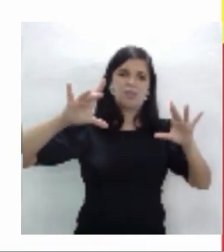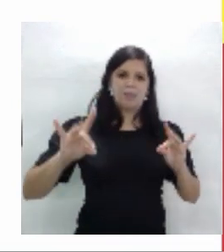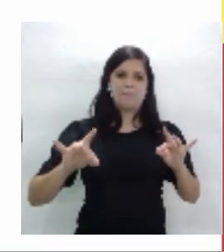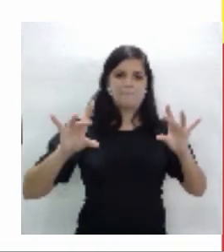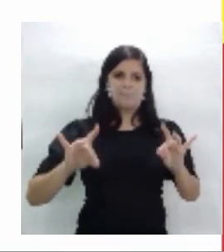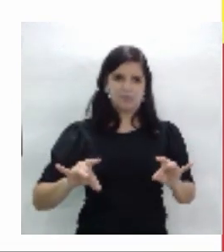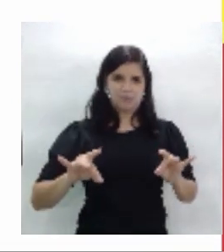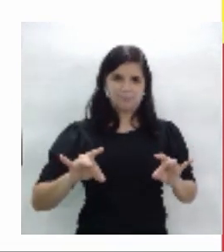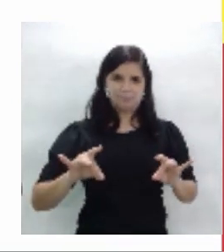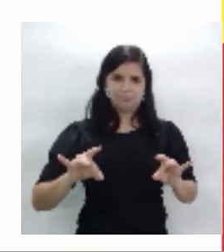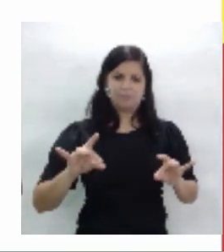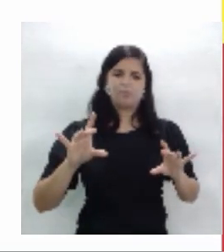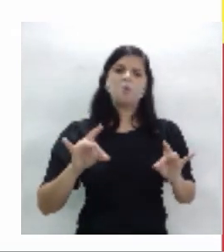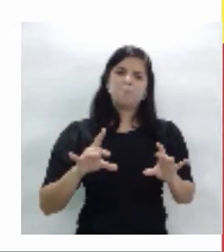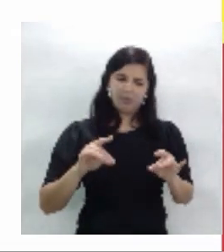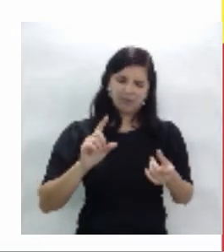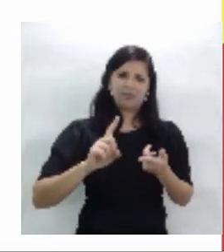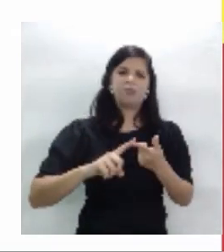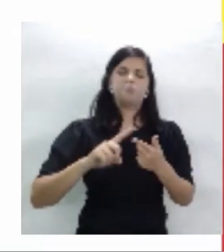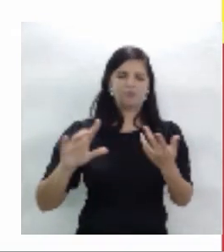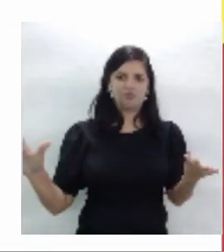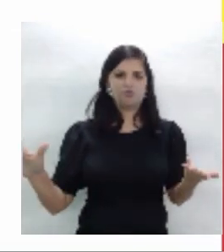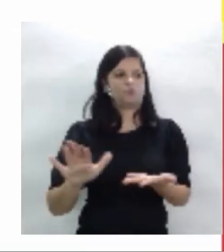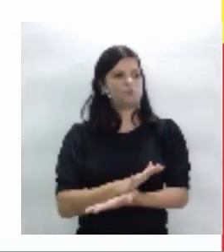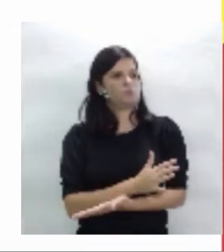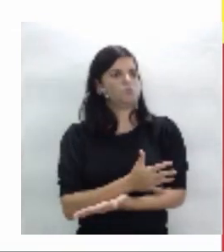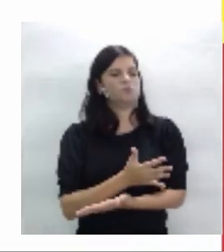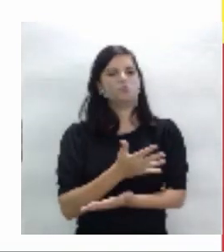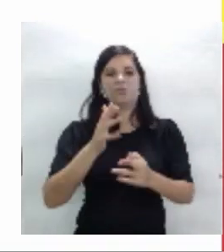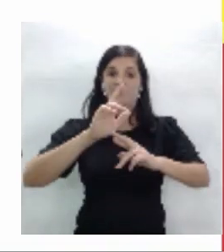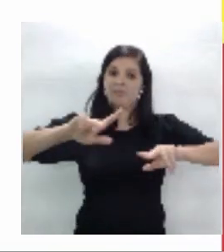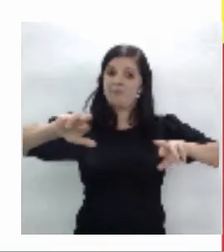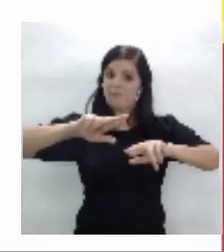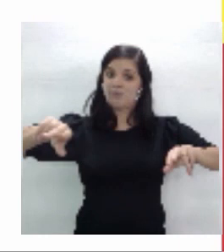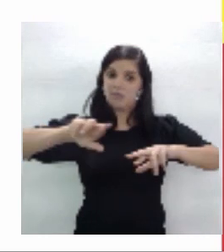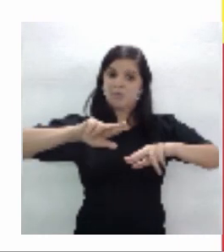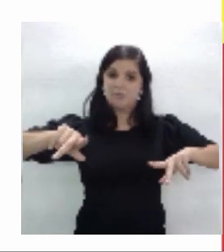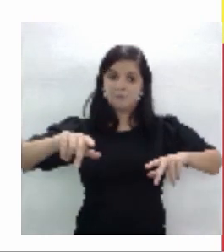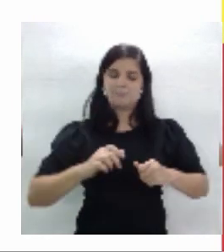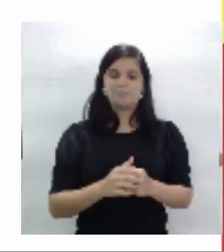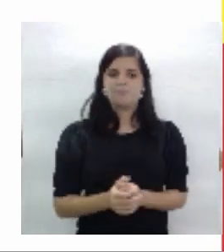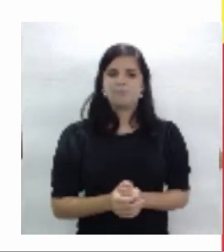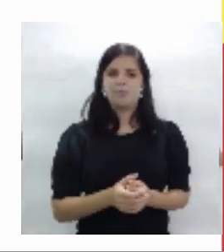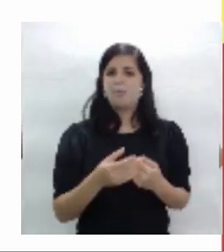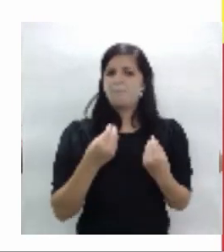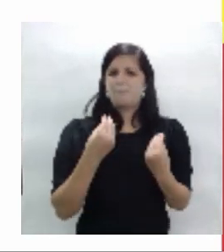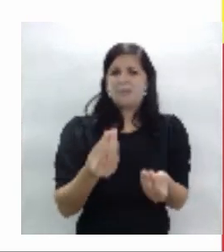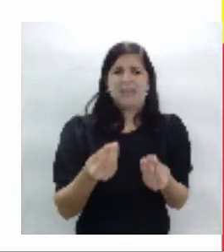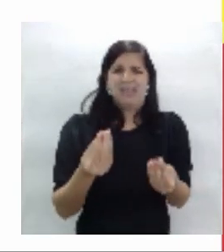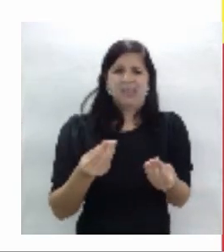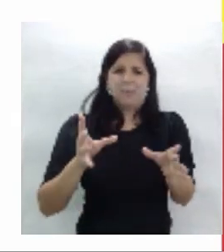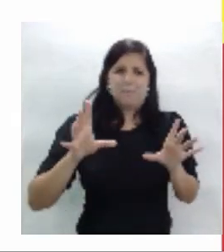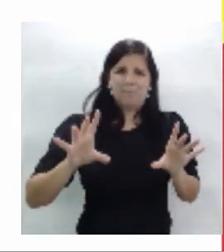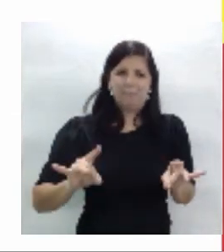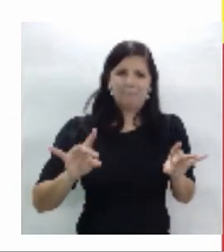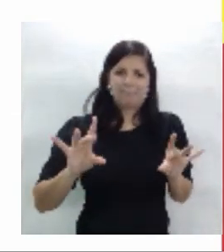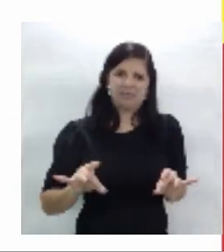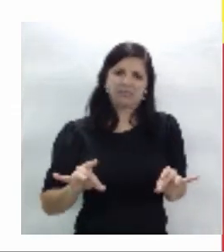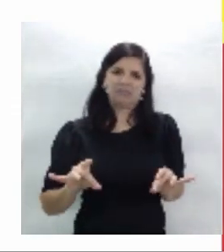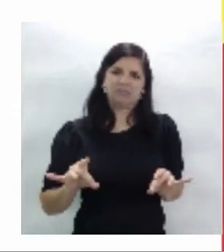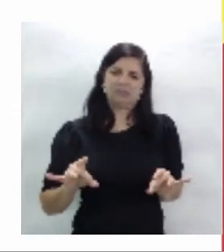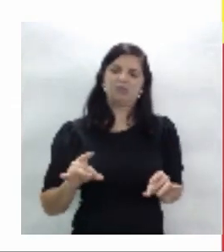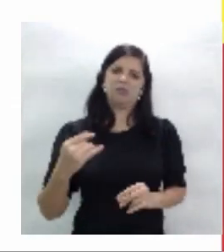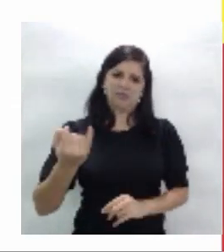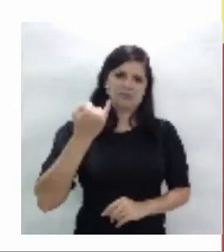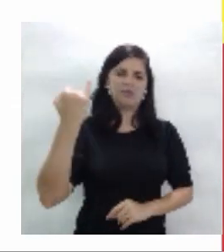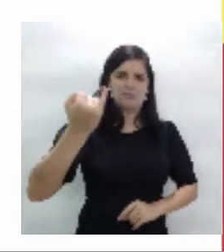mangue, tá? O mangue também ele vem sendo devastado, só que de uma maneira diferente. Mas para que serve o mangue, você me pergunta?